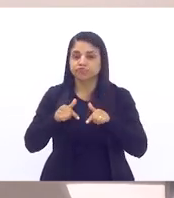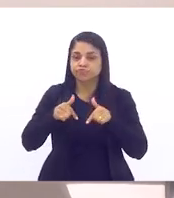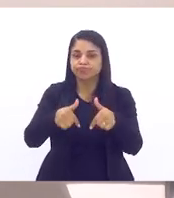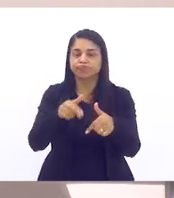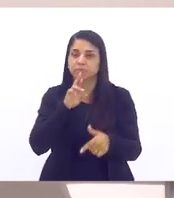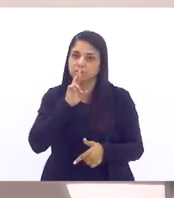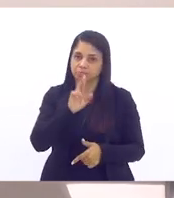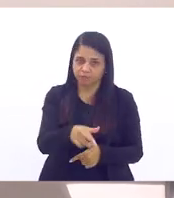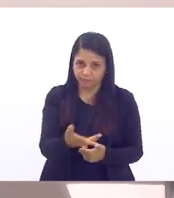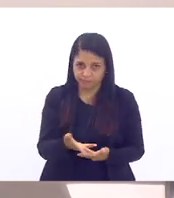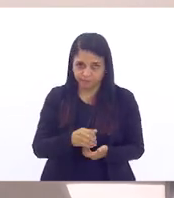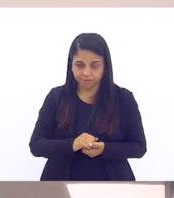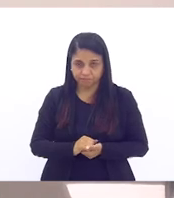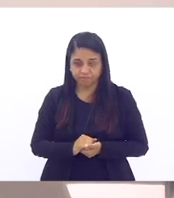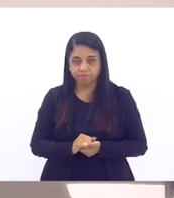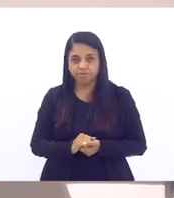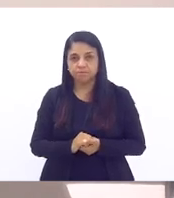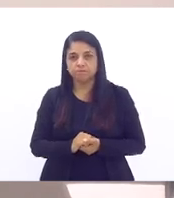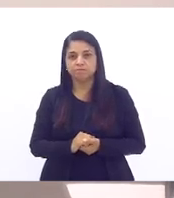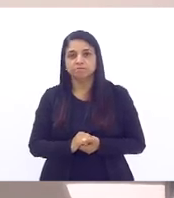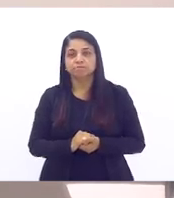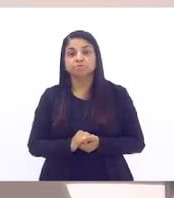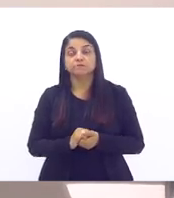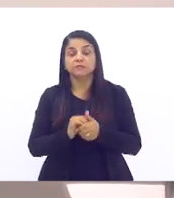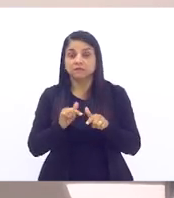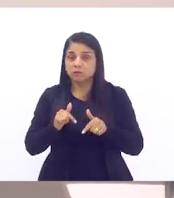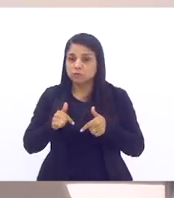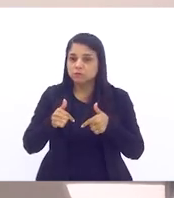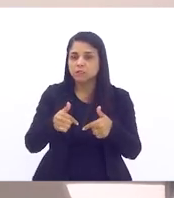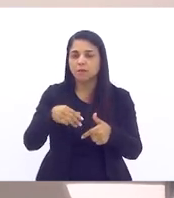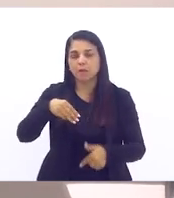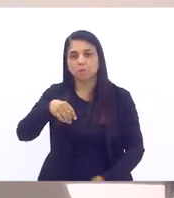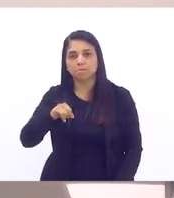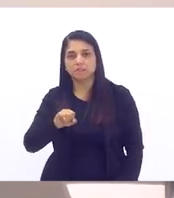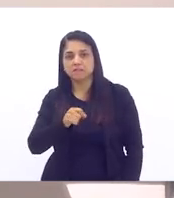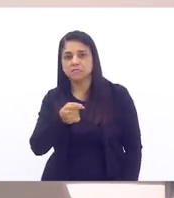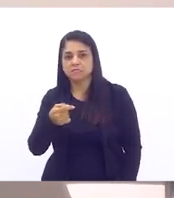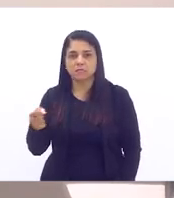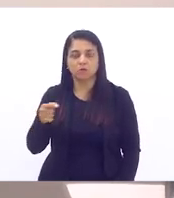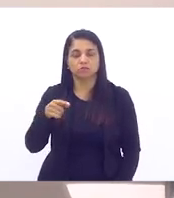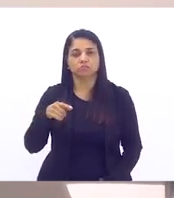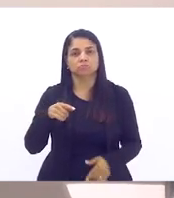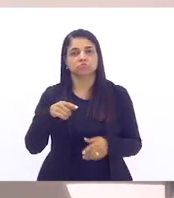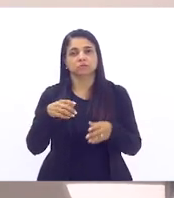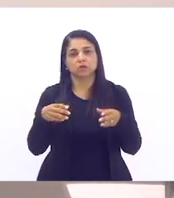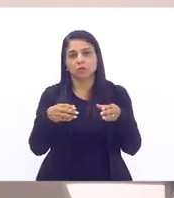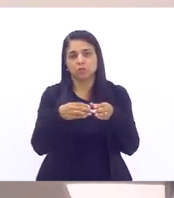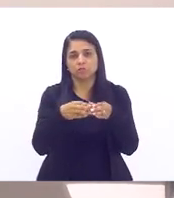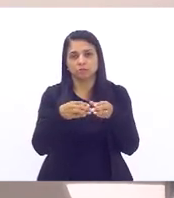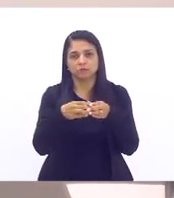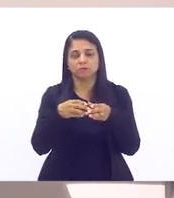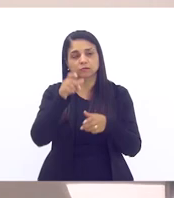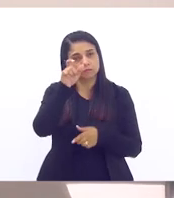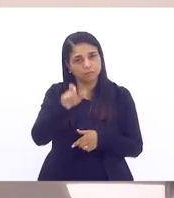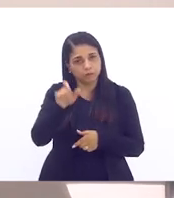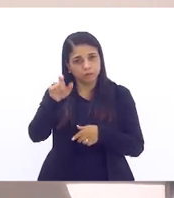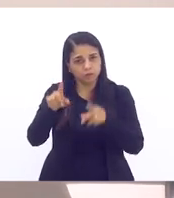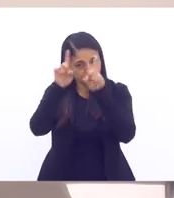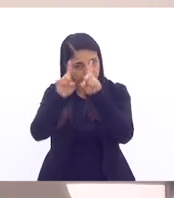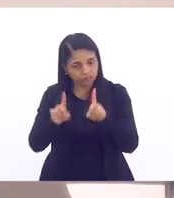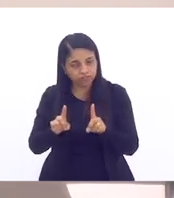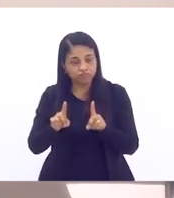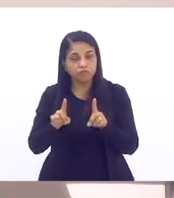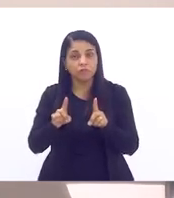resposta e essa é hoje a função da Comissão da pessoa com deficiência aqui na leste ser uma um canal de atendimento